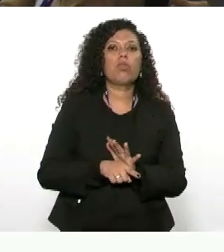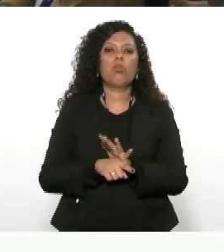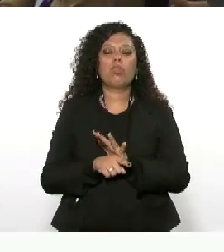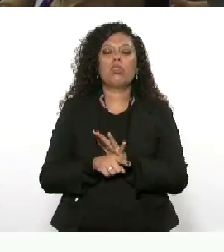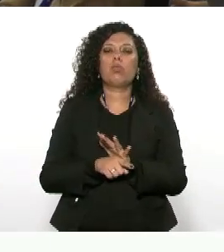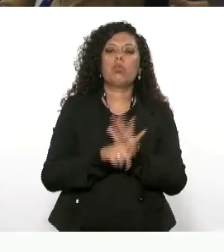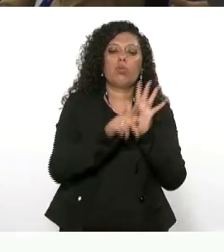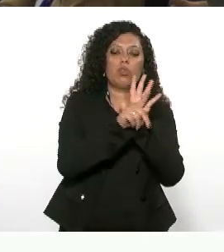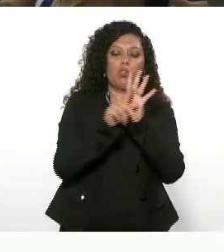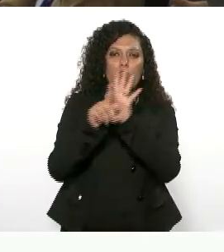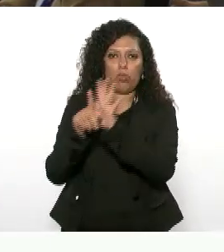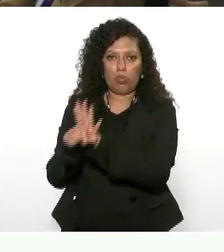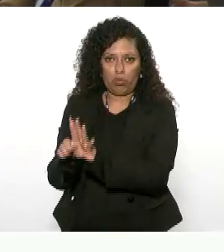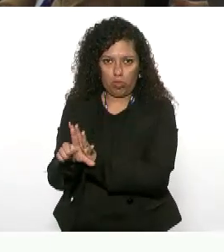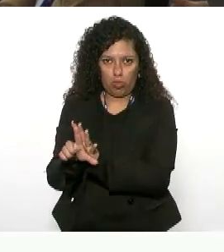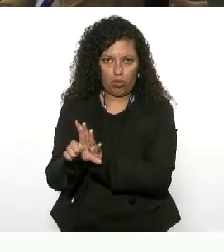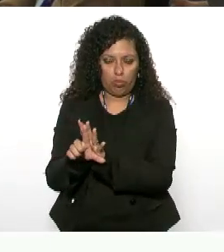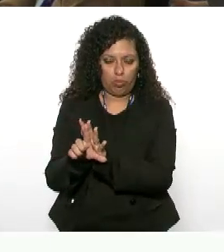projeto em